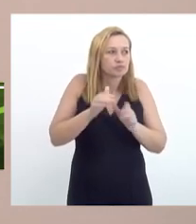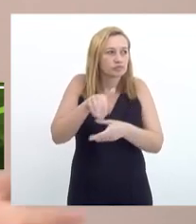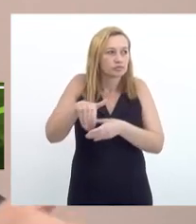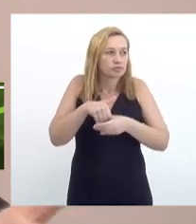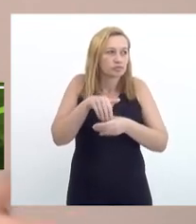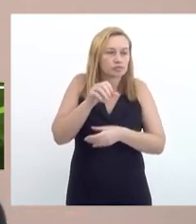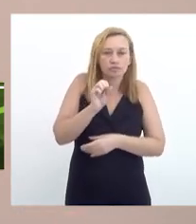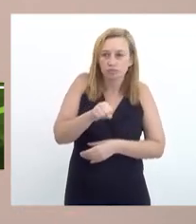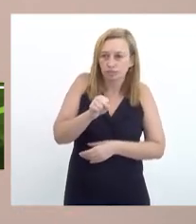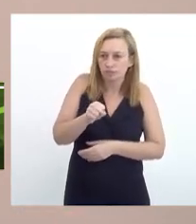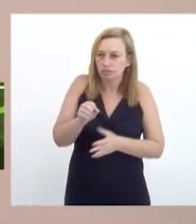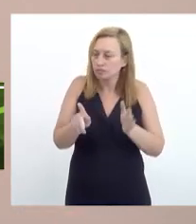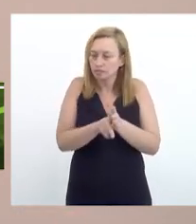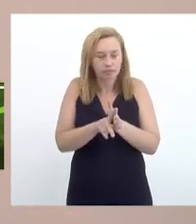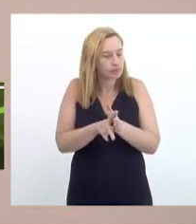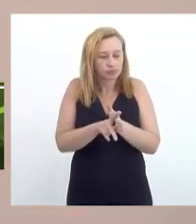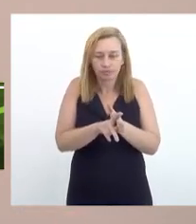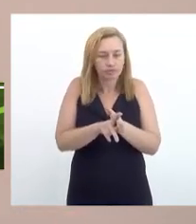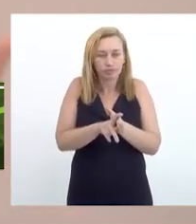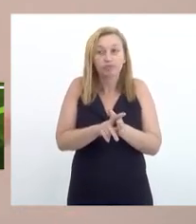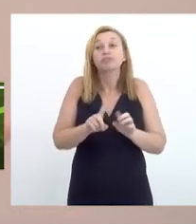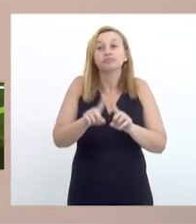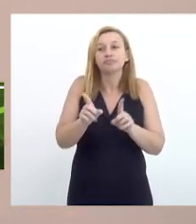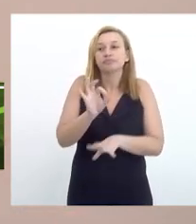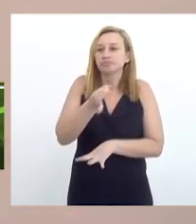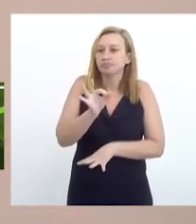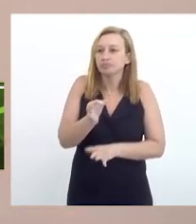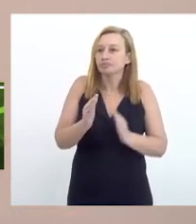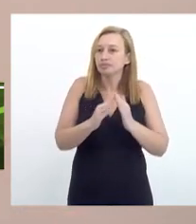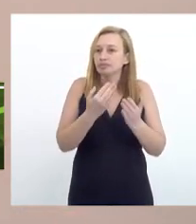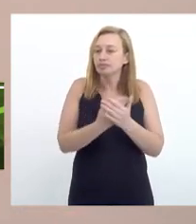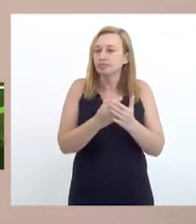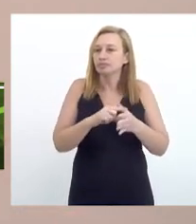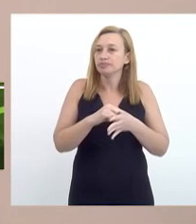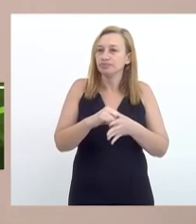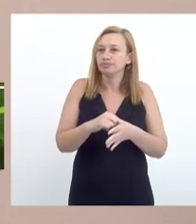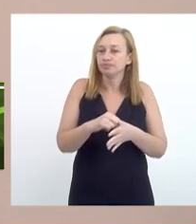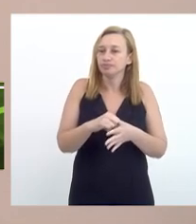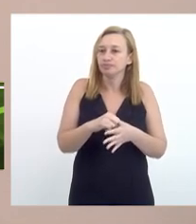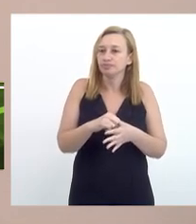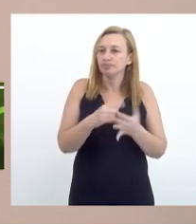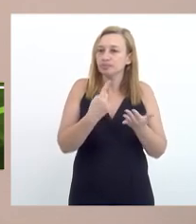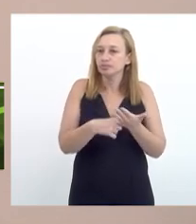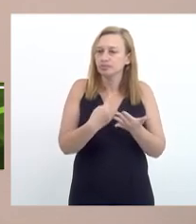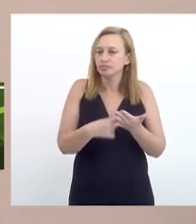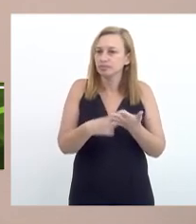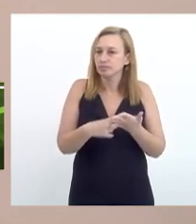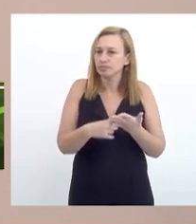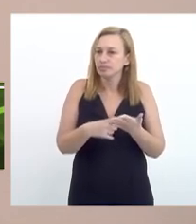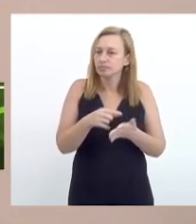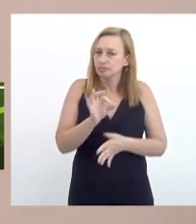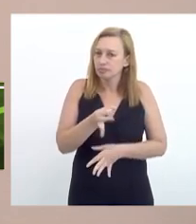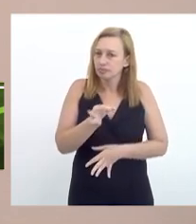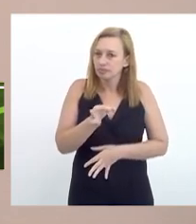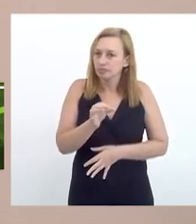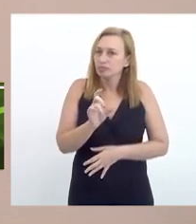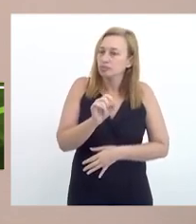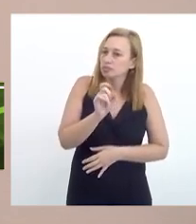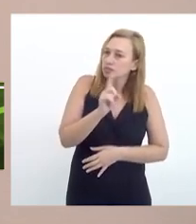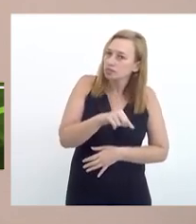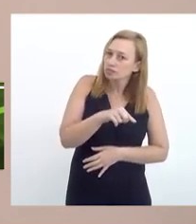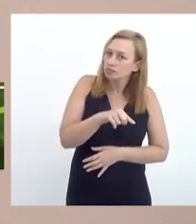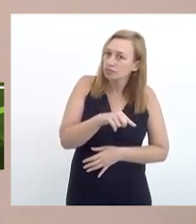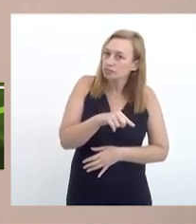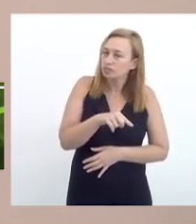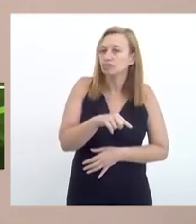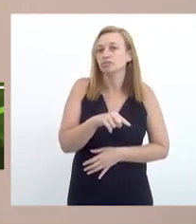Favorável Ao projeto Não é isso Mas é óbvio Que no colégio de líderes Se propõe Um acordo De procedimentos O que é um acordo De